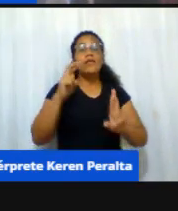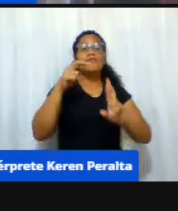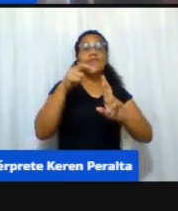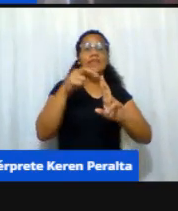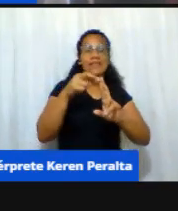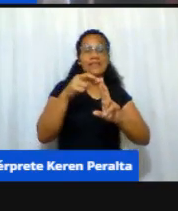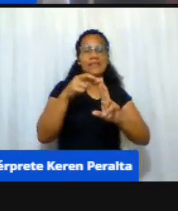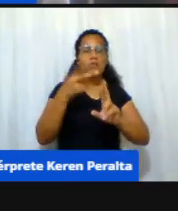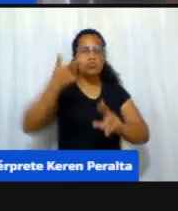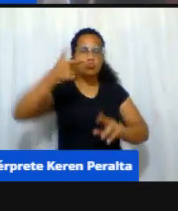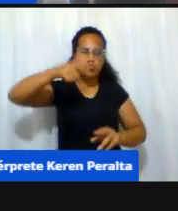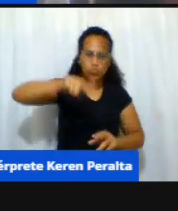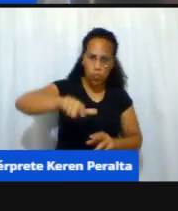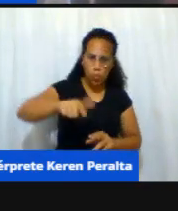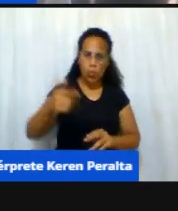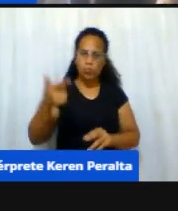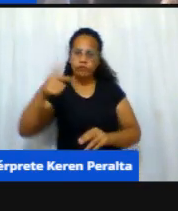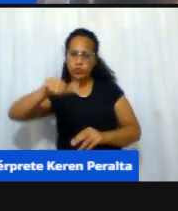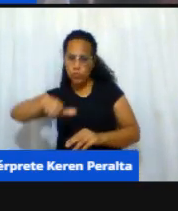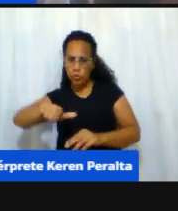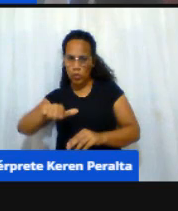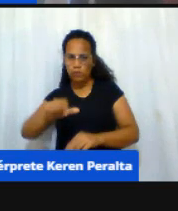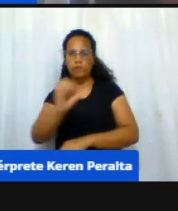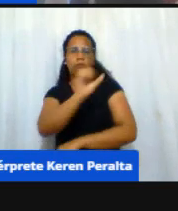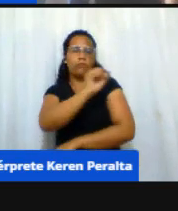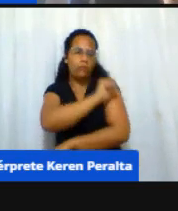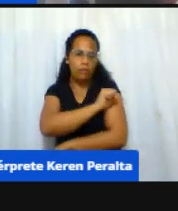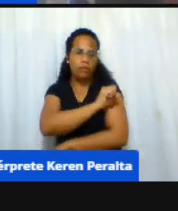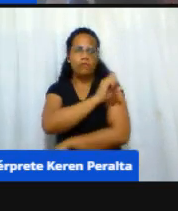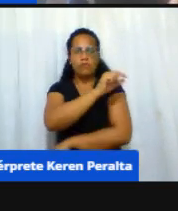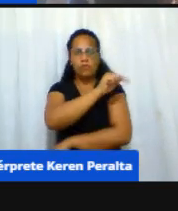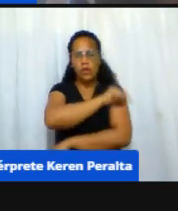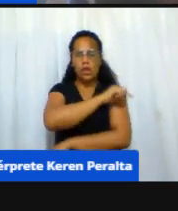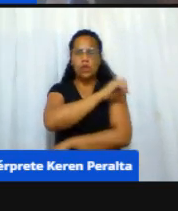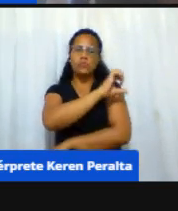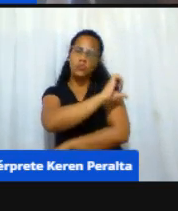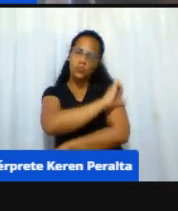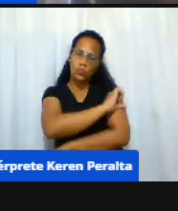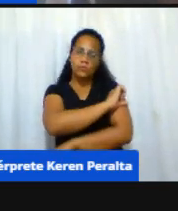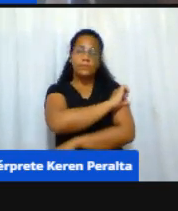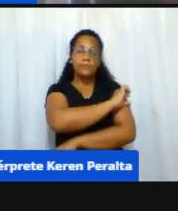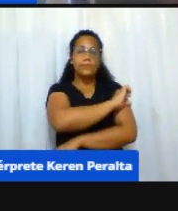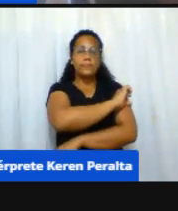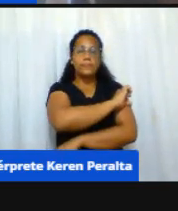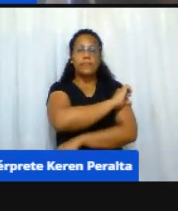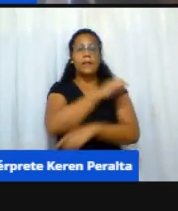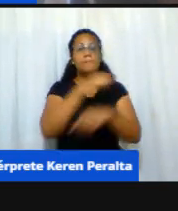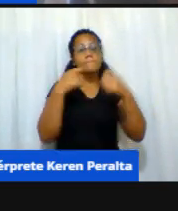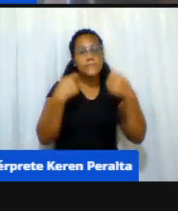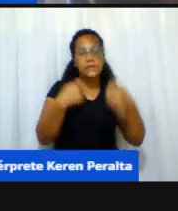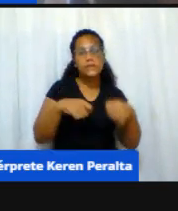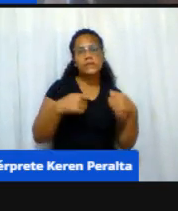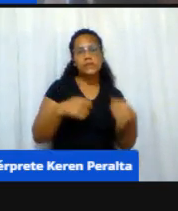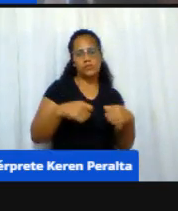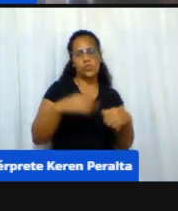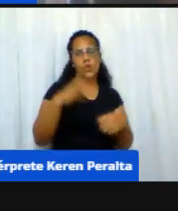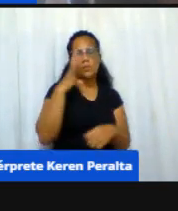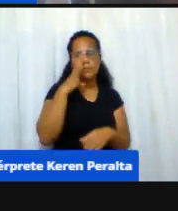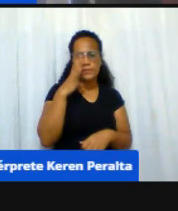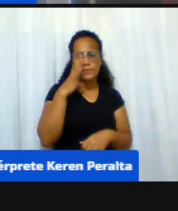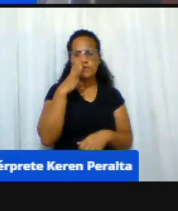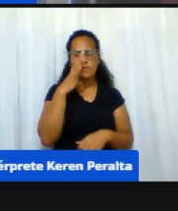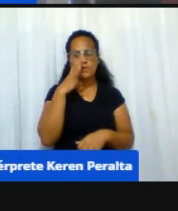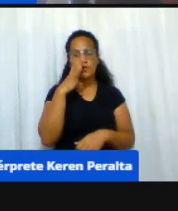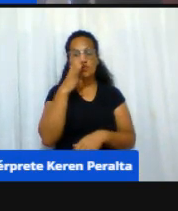ideia de uma colossal tarefa formativa anual com os estudantes. O que agiganta mais